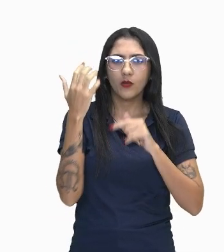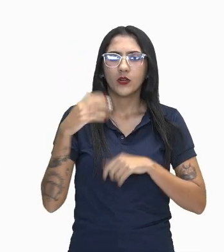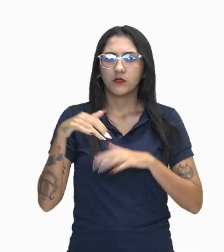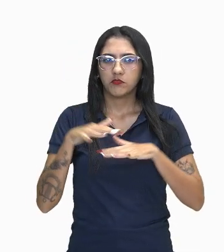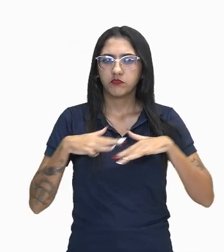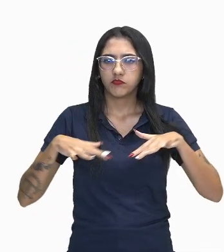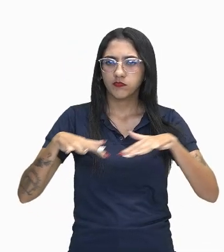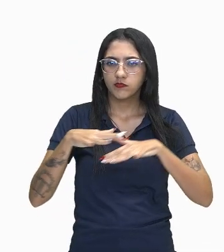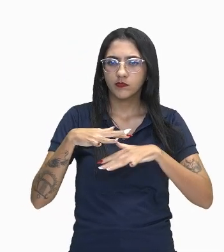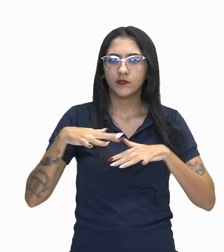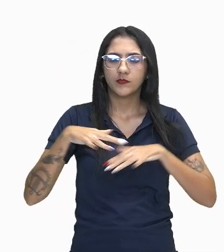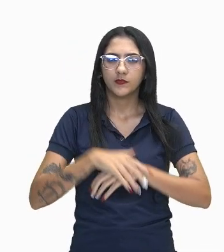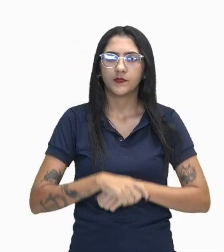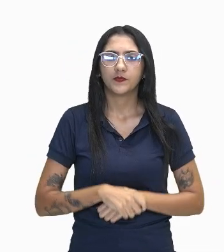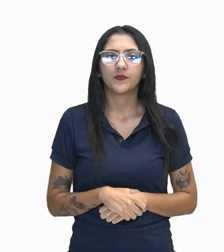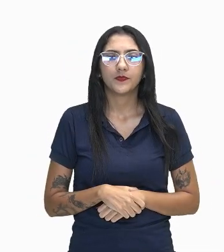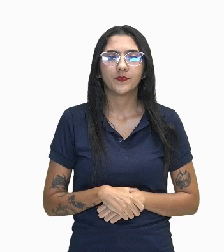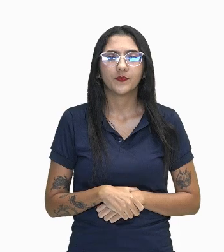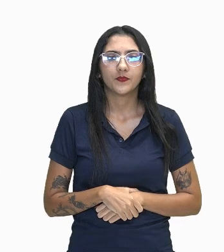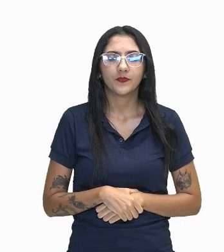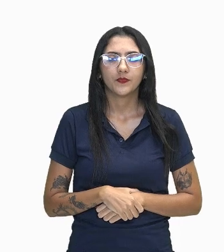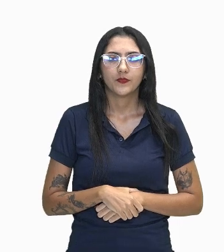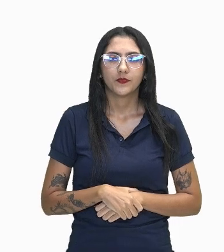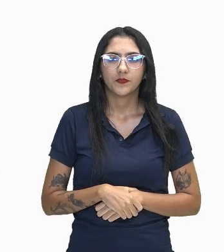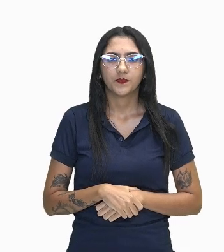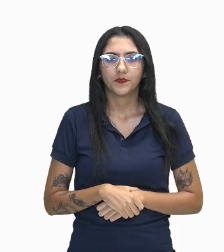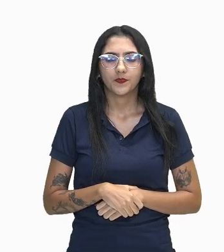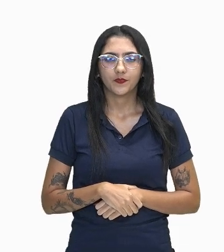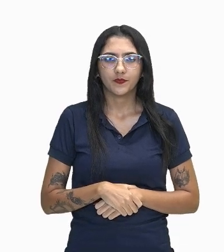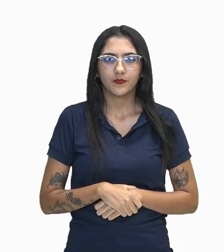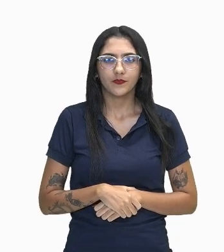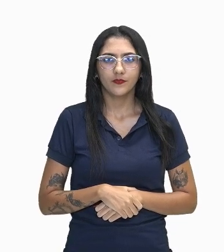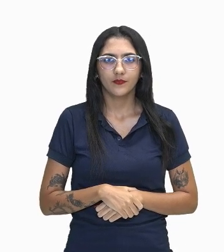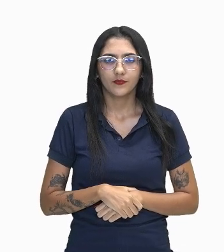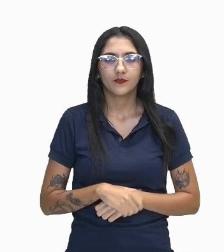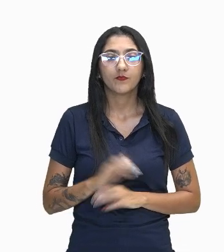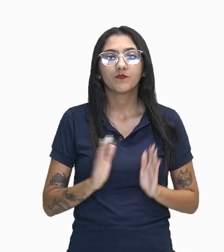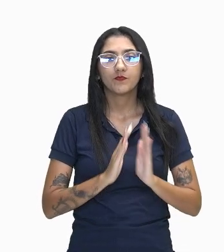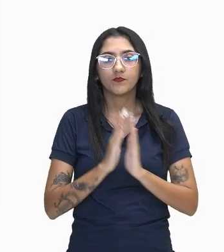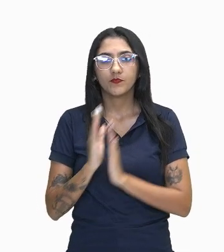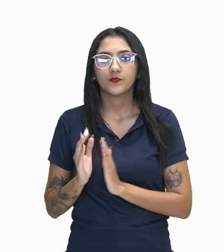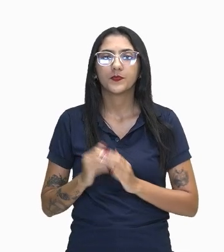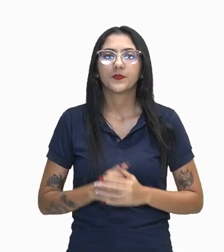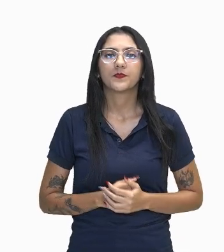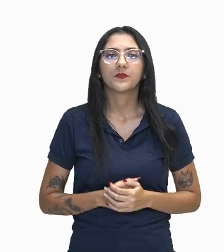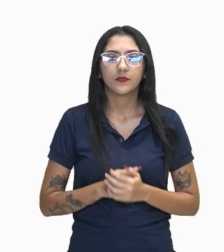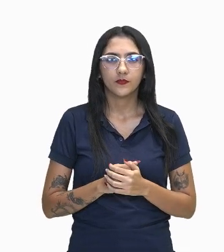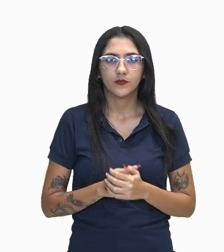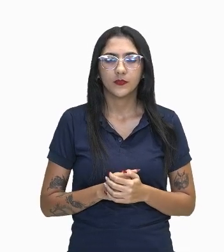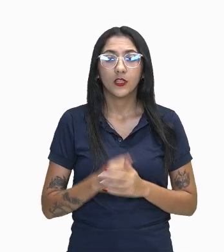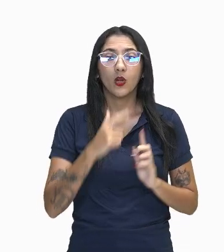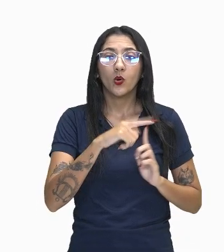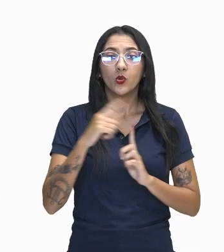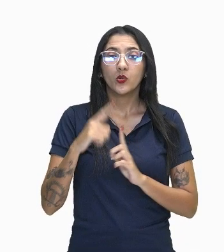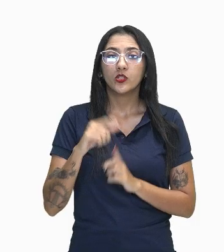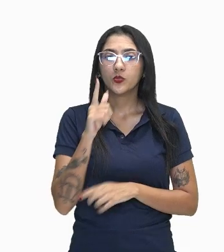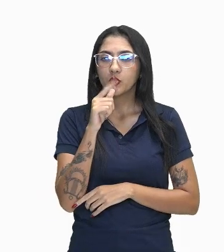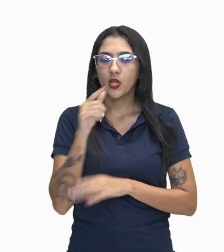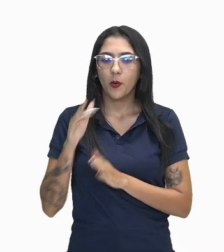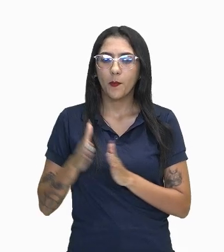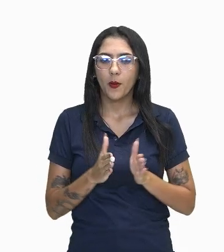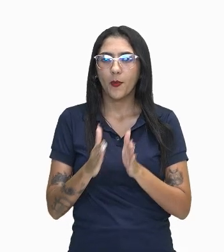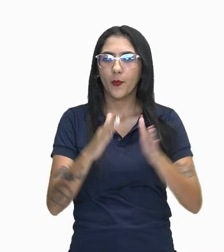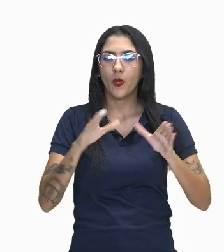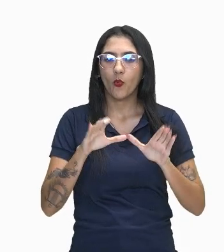de terra firme. Além da vegetação, a hidrografia do domínio amazônico, que vai ser cortada pela